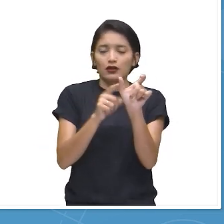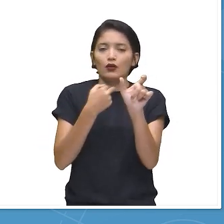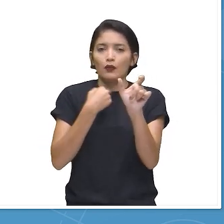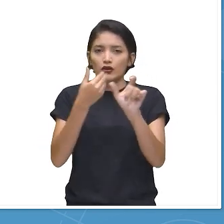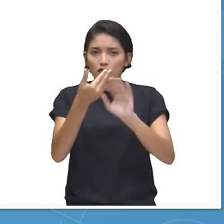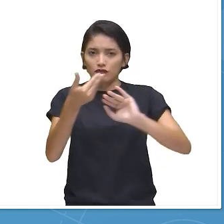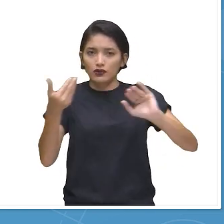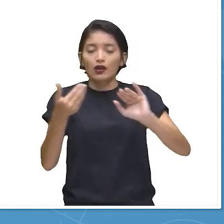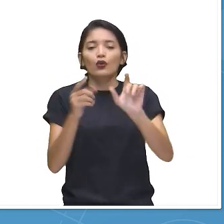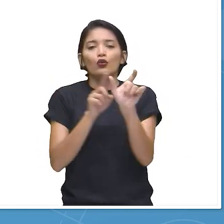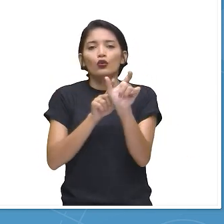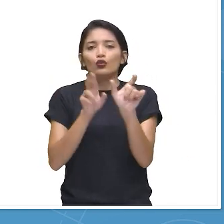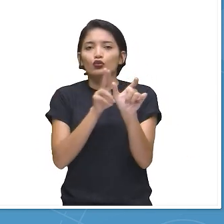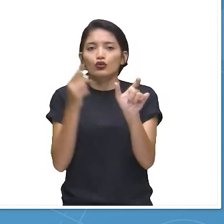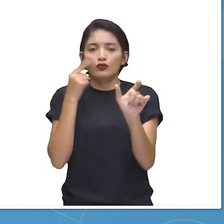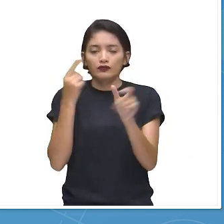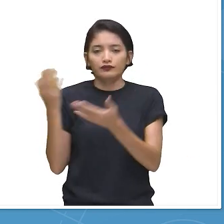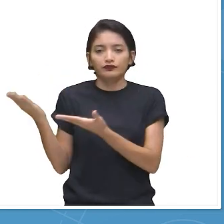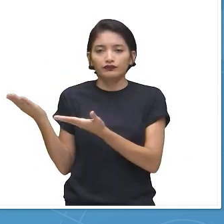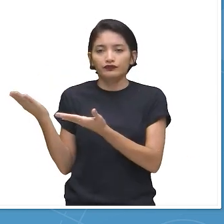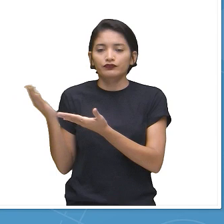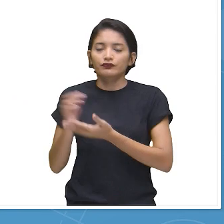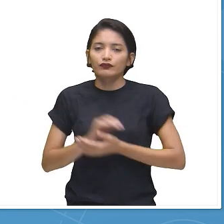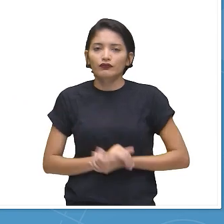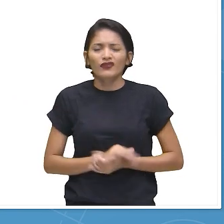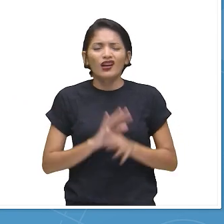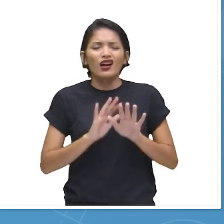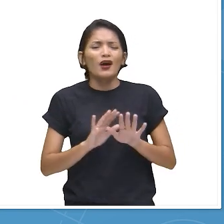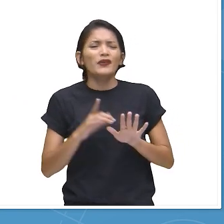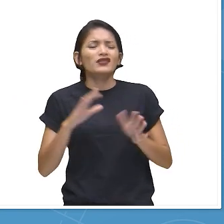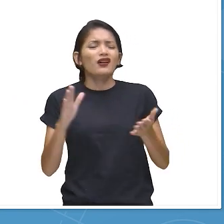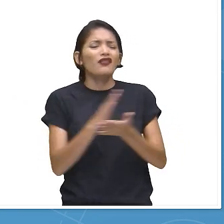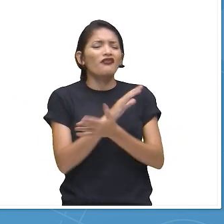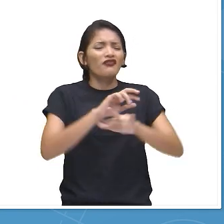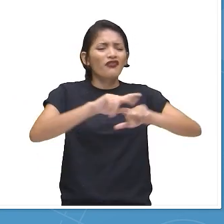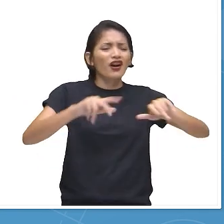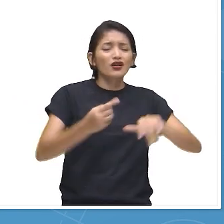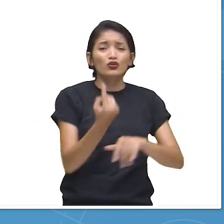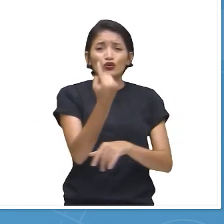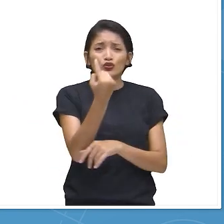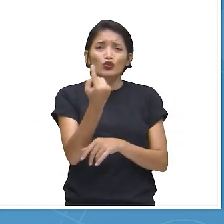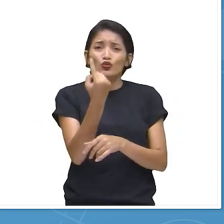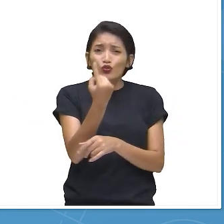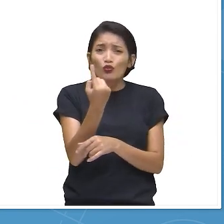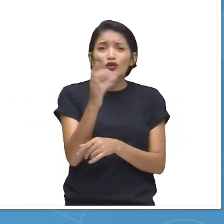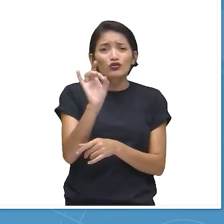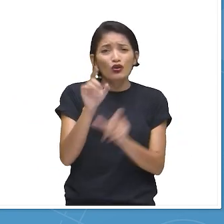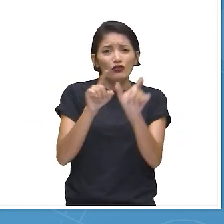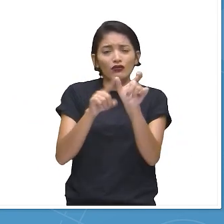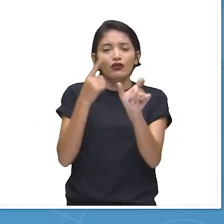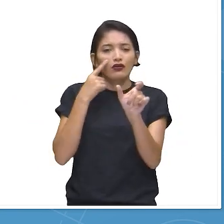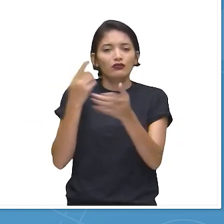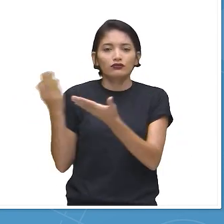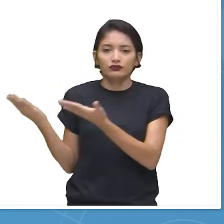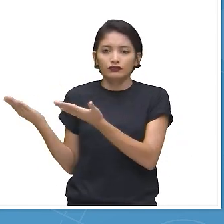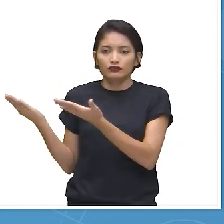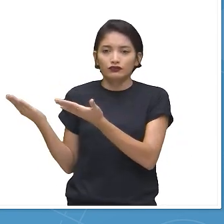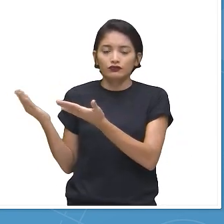de monossílaba. Ah, professora, tem muitas palavras na língua portuguesa com uma sílaba? Muitas. Olha o exemplo aqui.